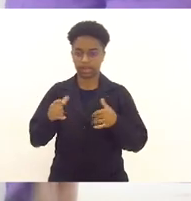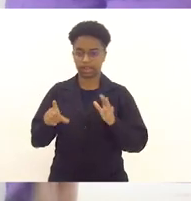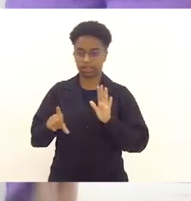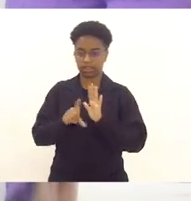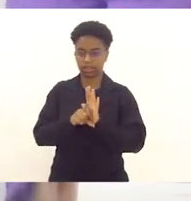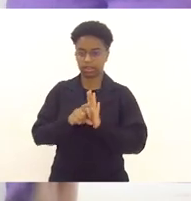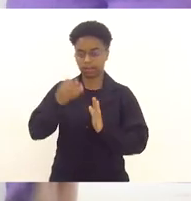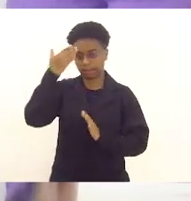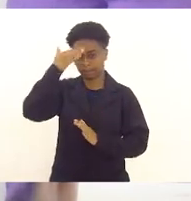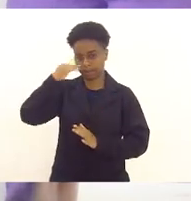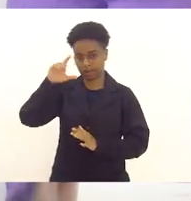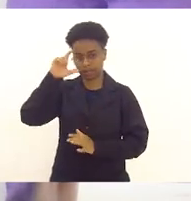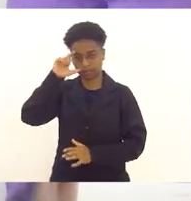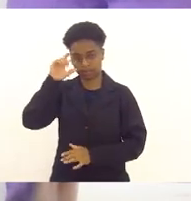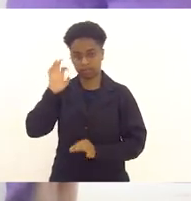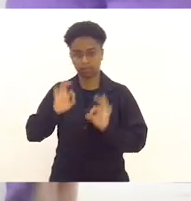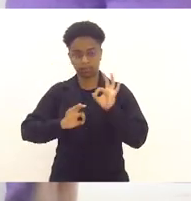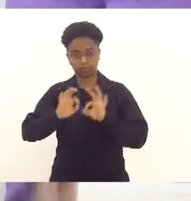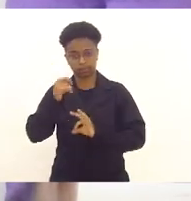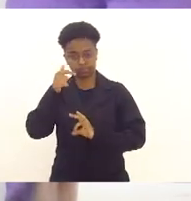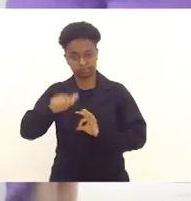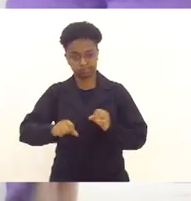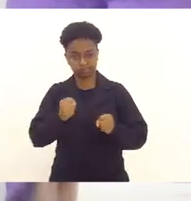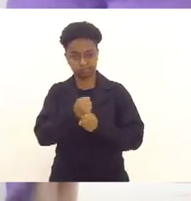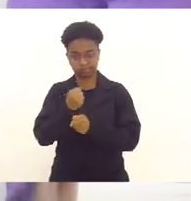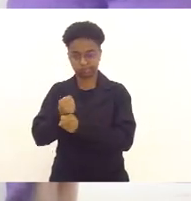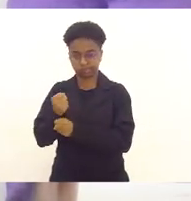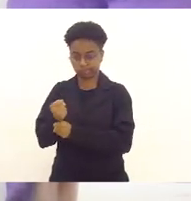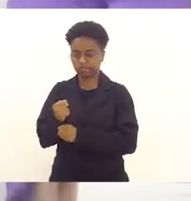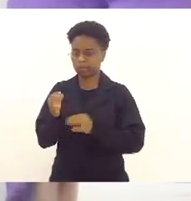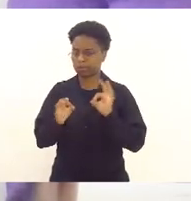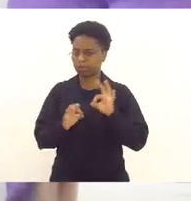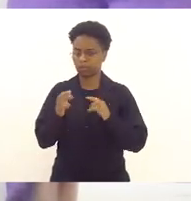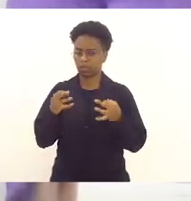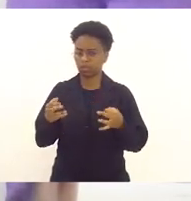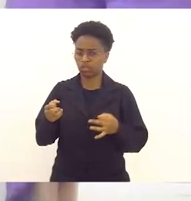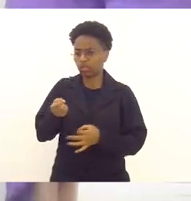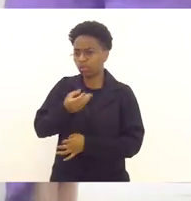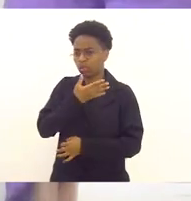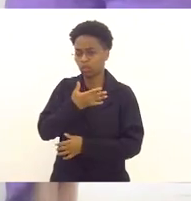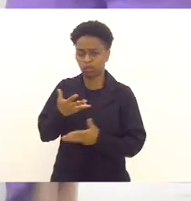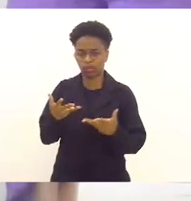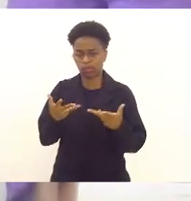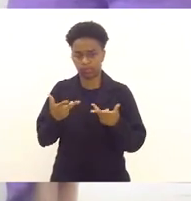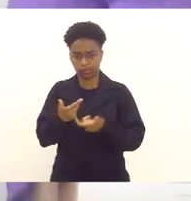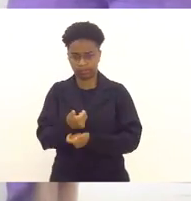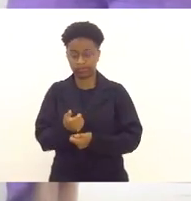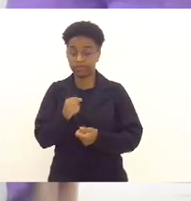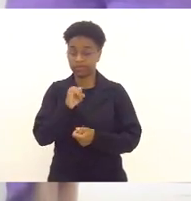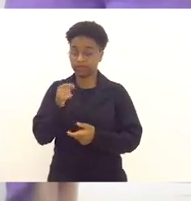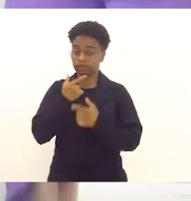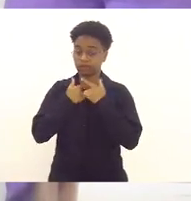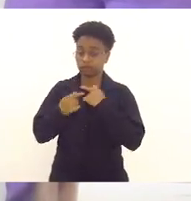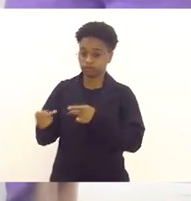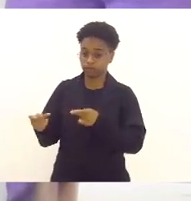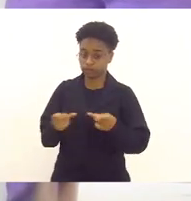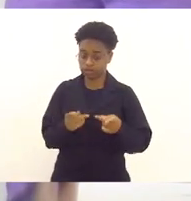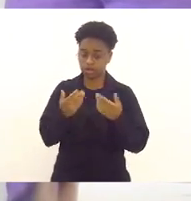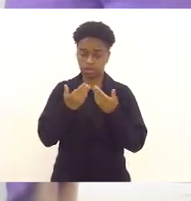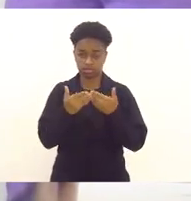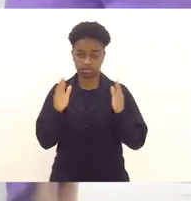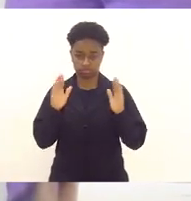totalmente estruturado totalmente mobiliado tudo novinho quem quiser fazer a visita as portas estão